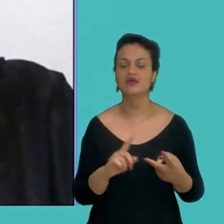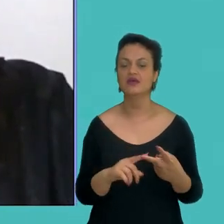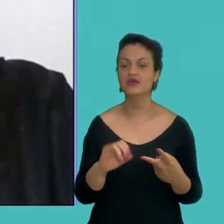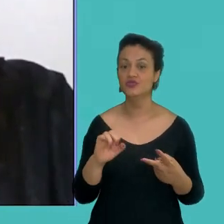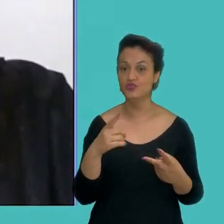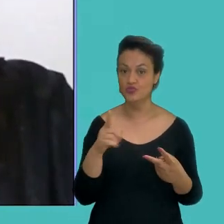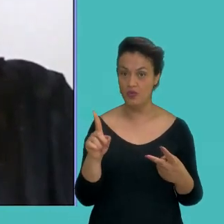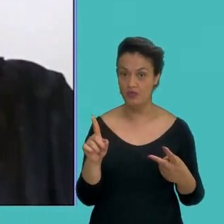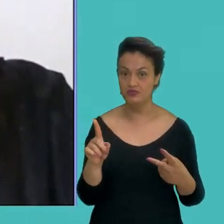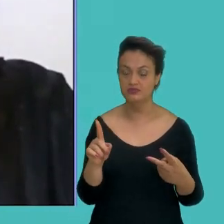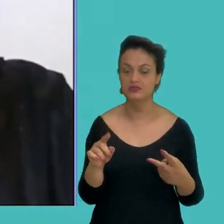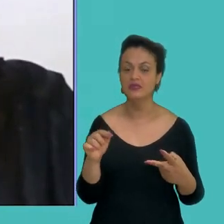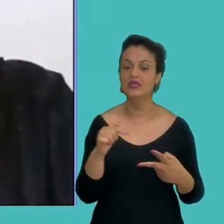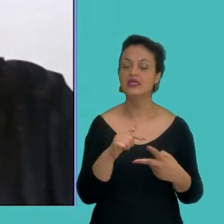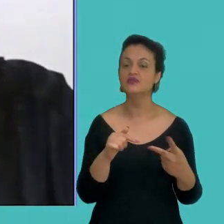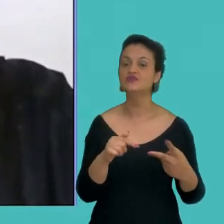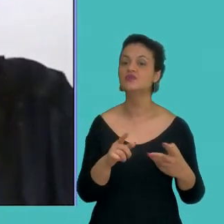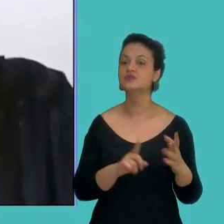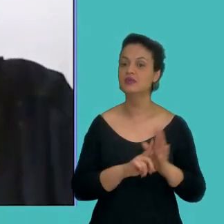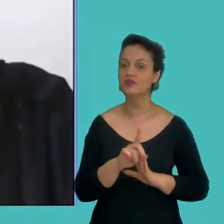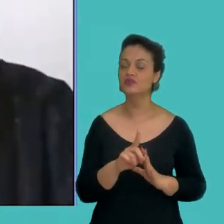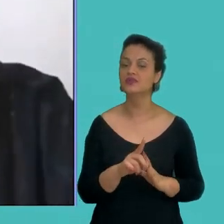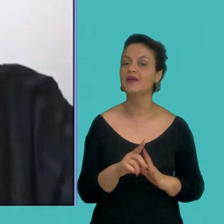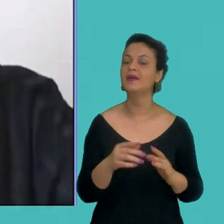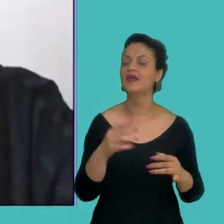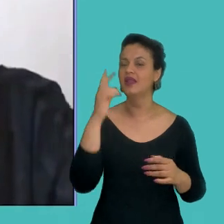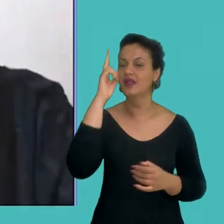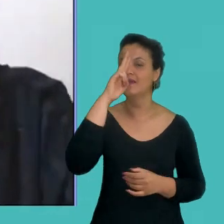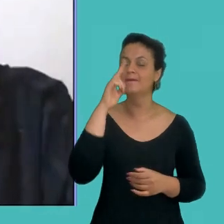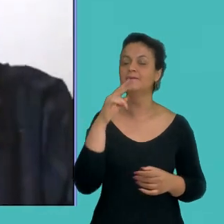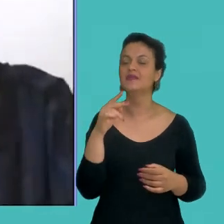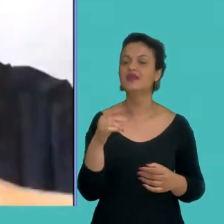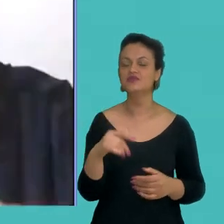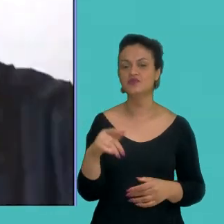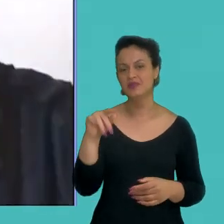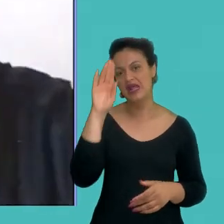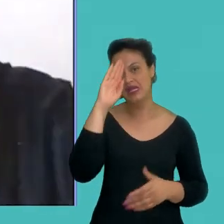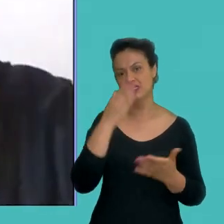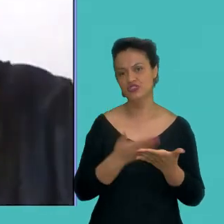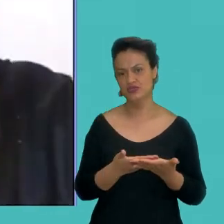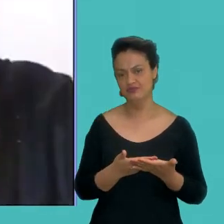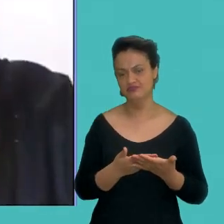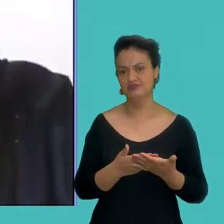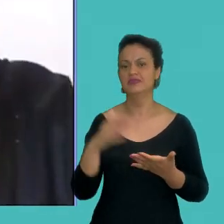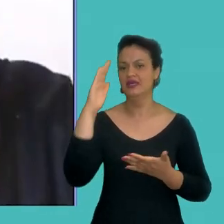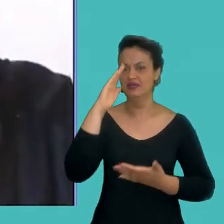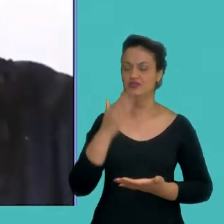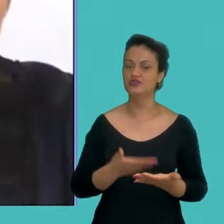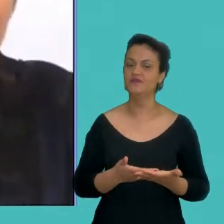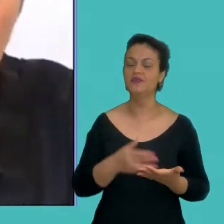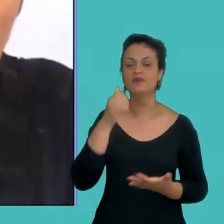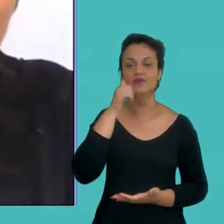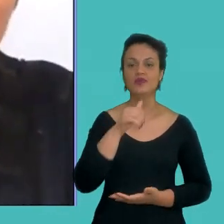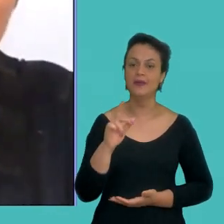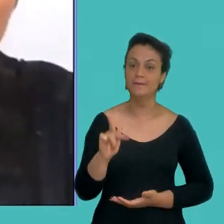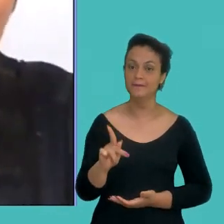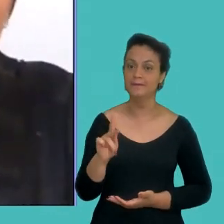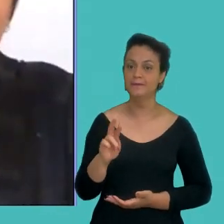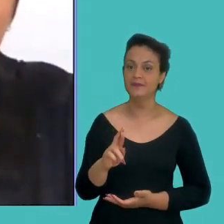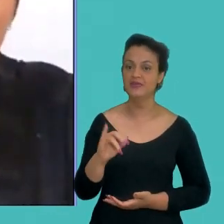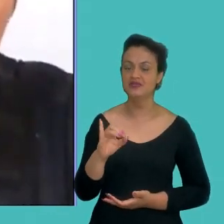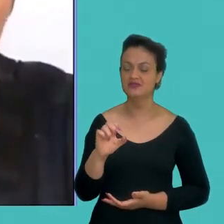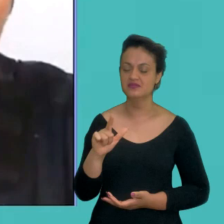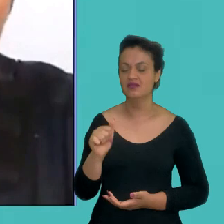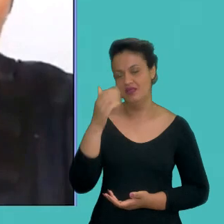Parra Gonçalves e do João Carlos Catelan, que me parece que ambas têm a ver com credibilidade, no fundo. A